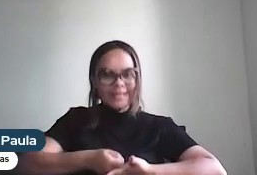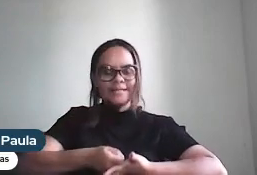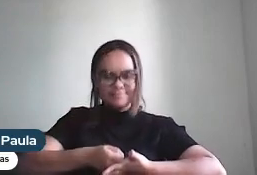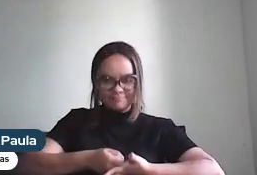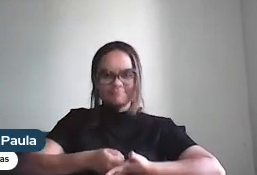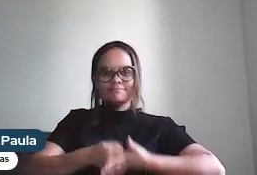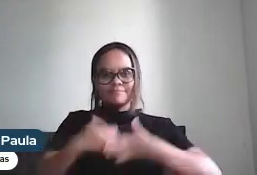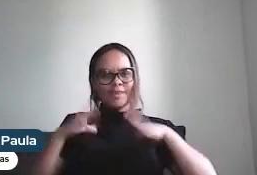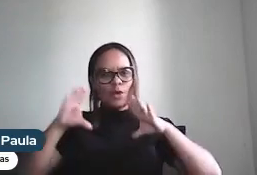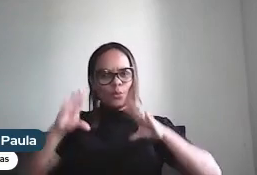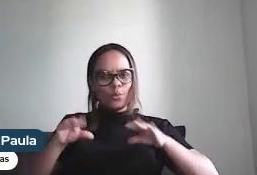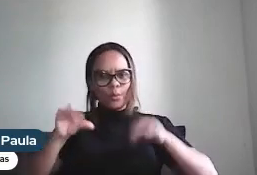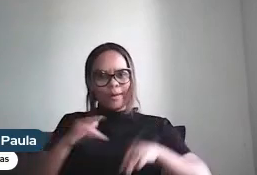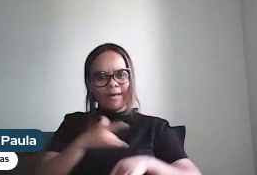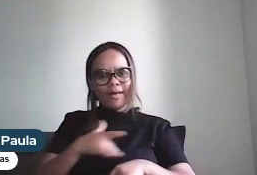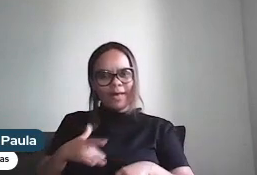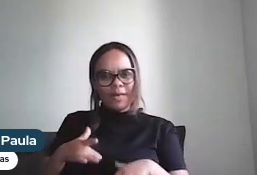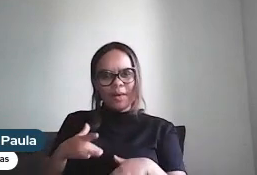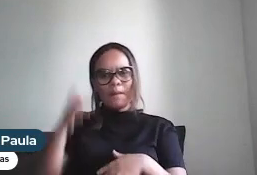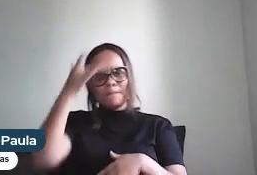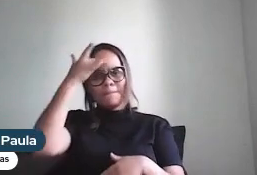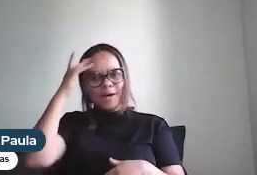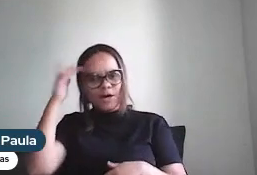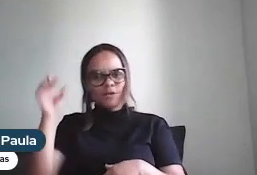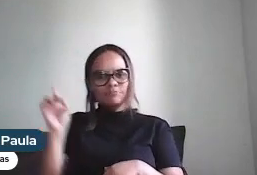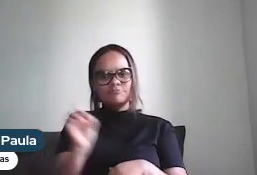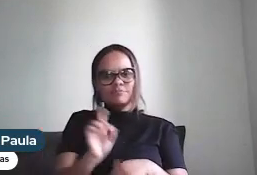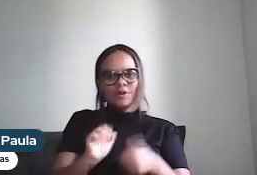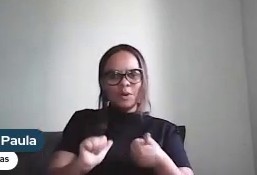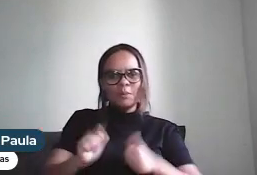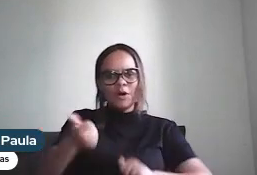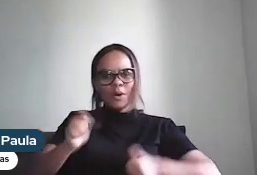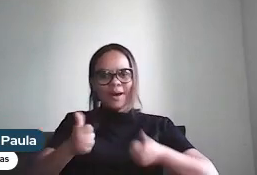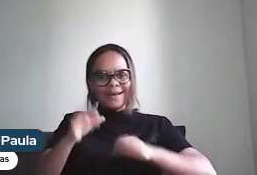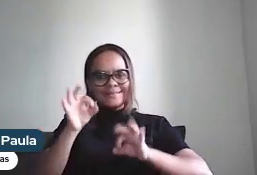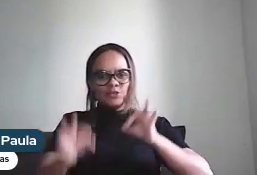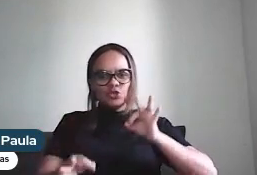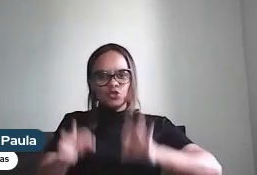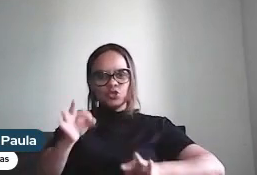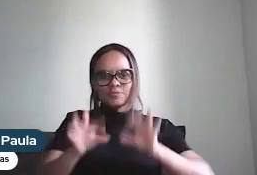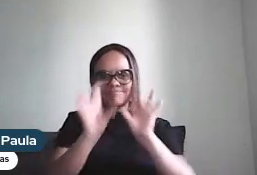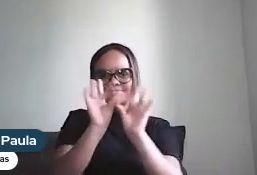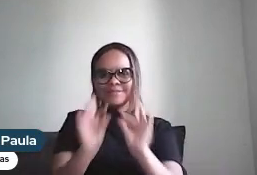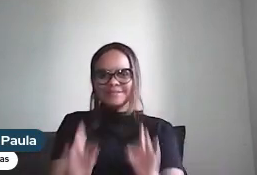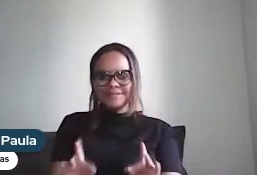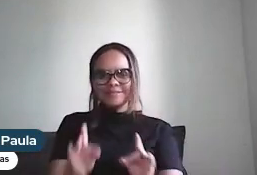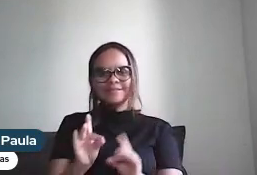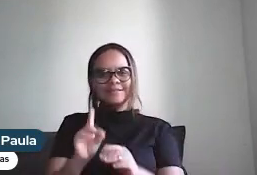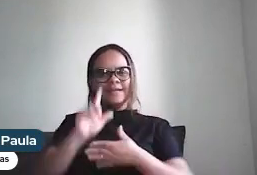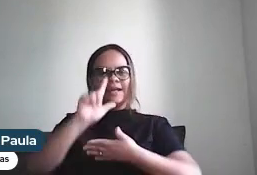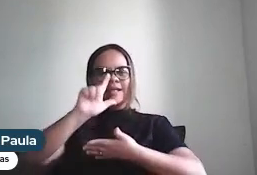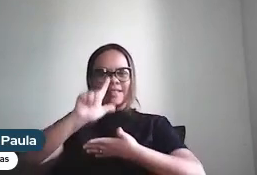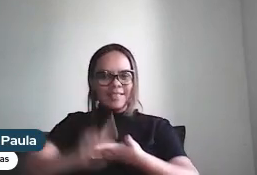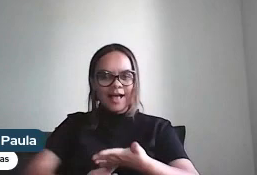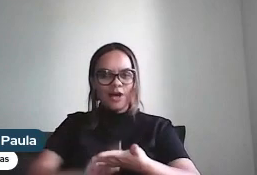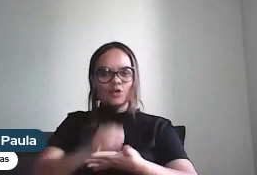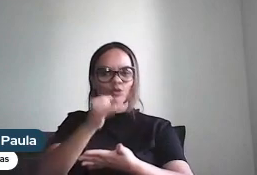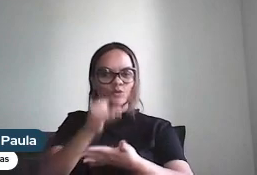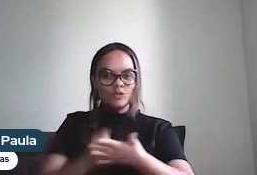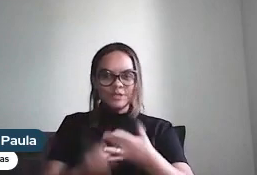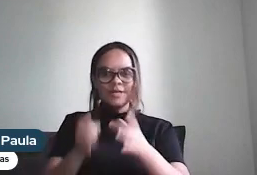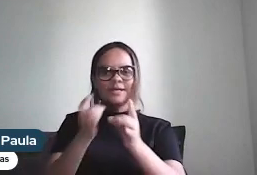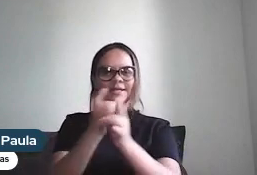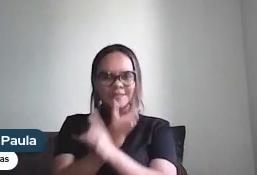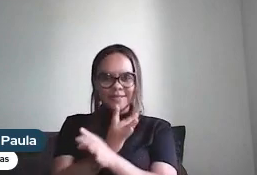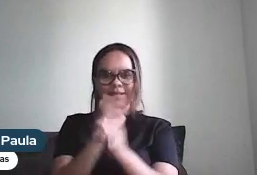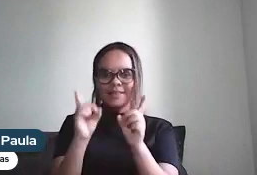de quem espera uma avaliação com critério e de forma justa. A Lauisen Laudos para Isenções está pronta para te